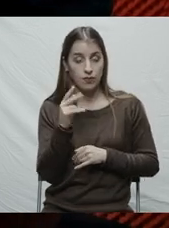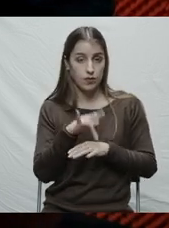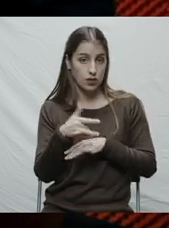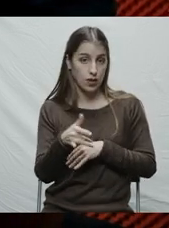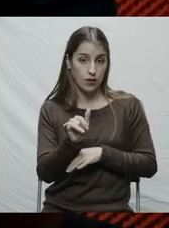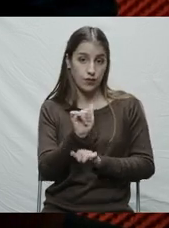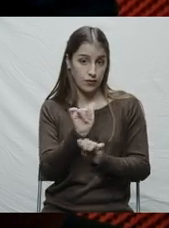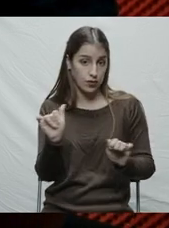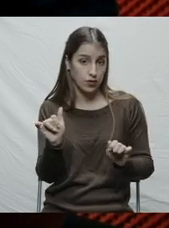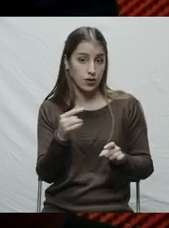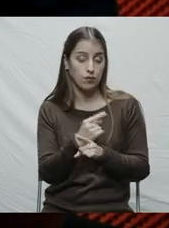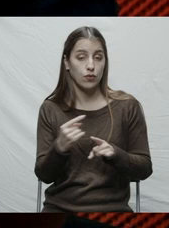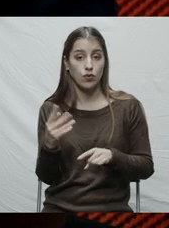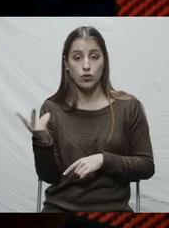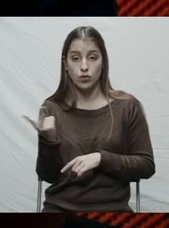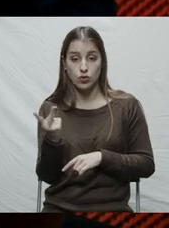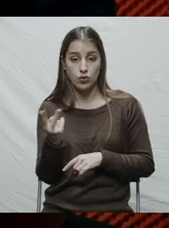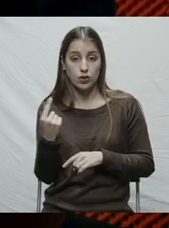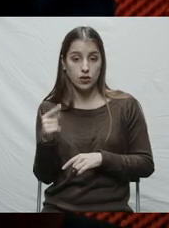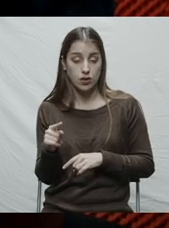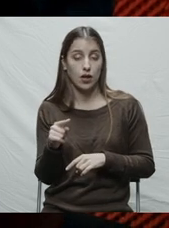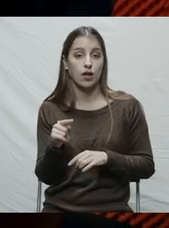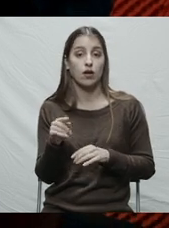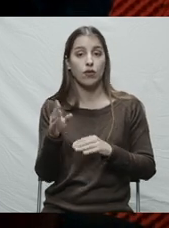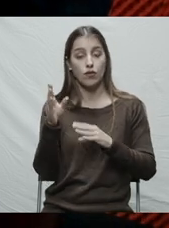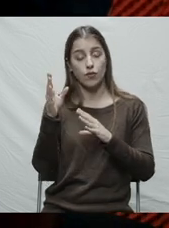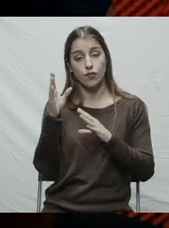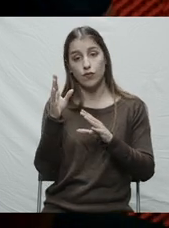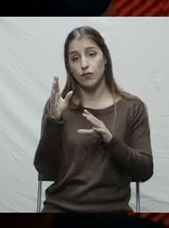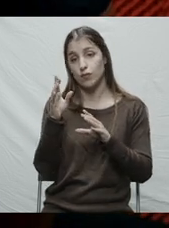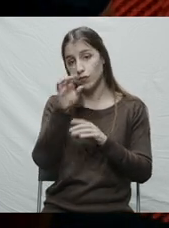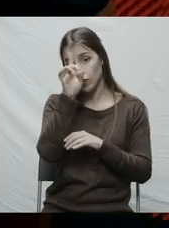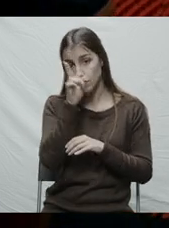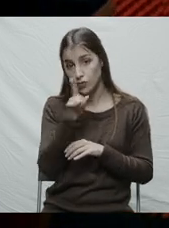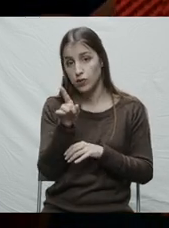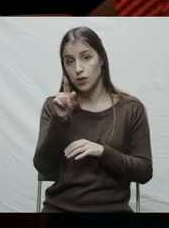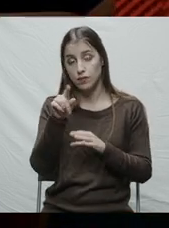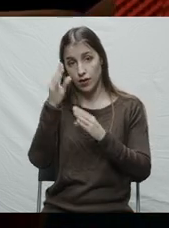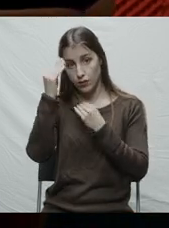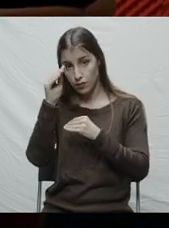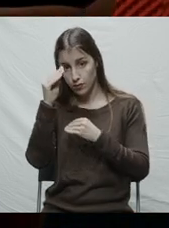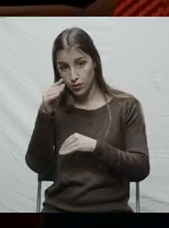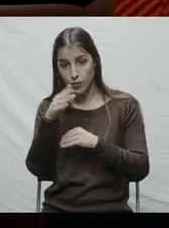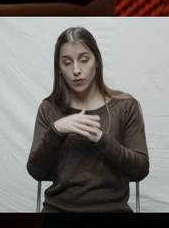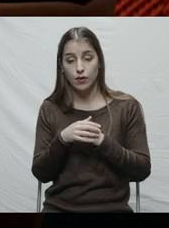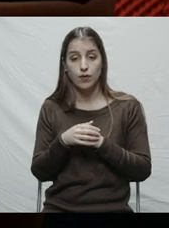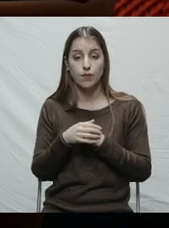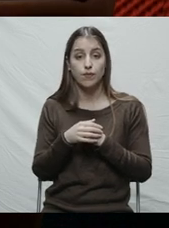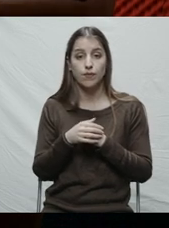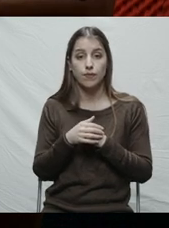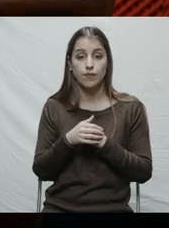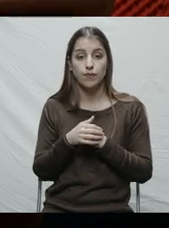diria, porque ambos também têm um percurso como formadores e como, vá lá, como professores, poderei dizer assim, como